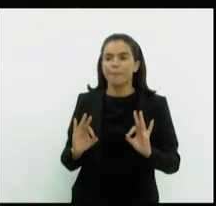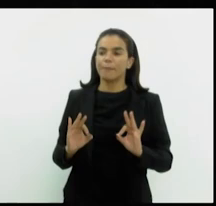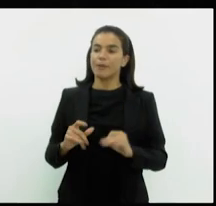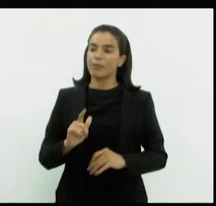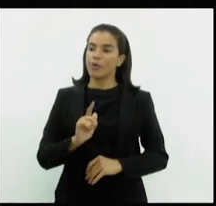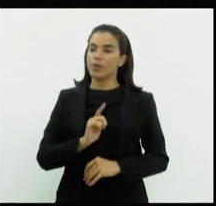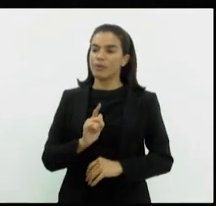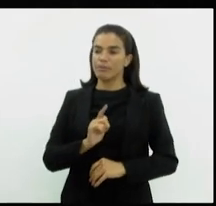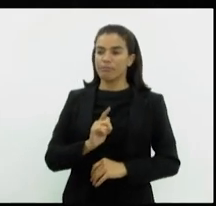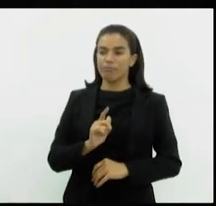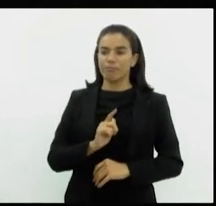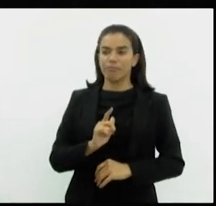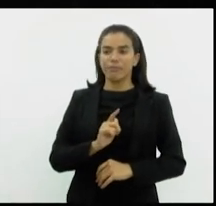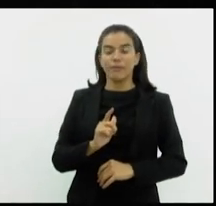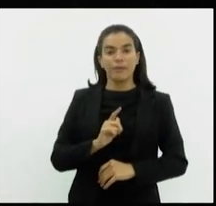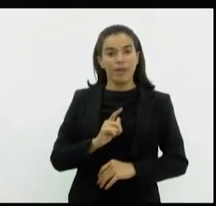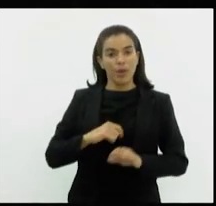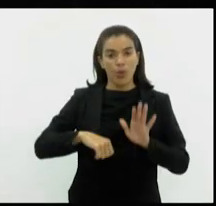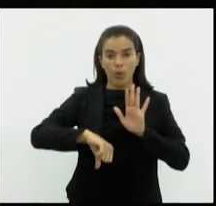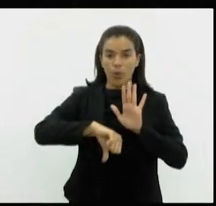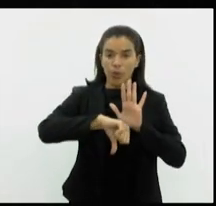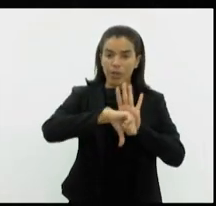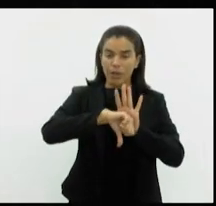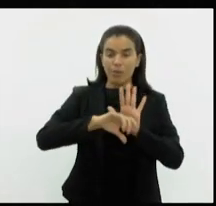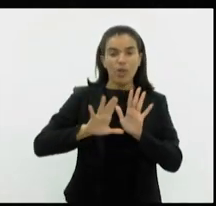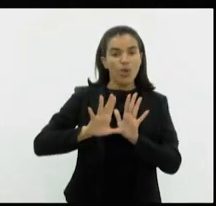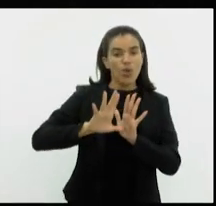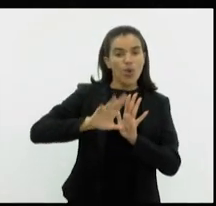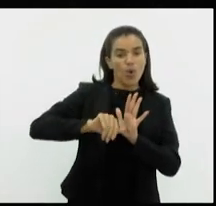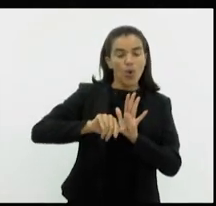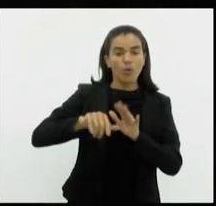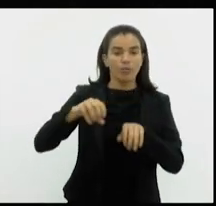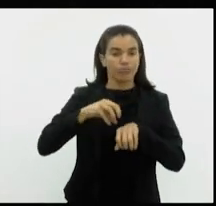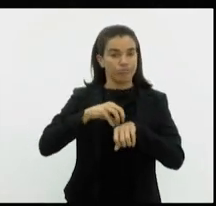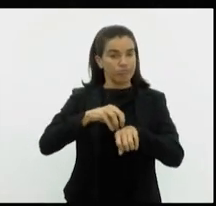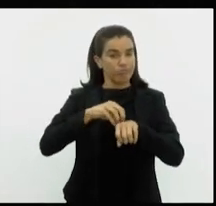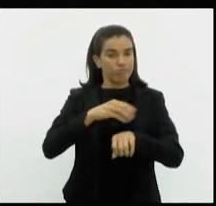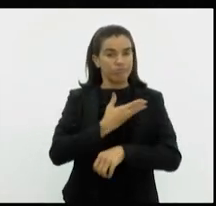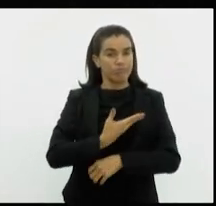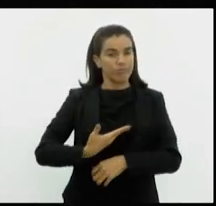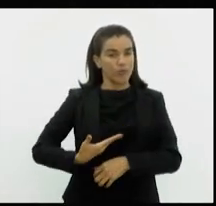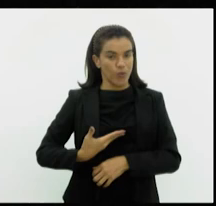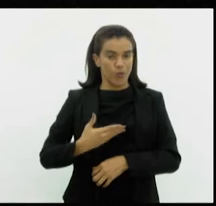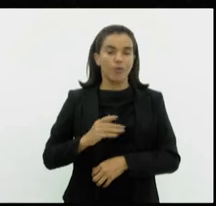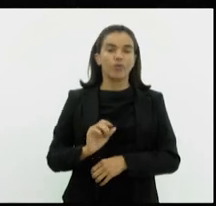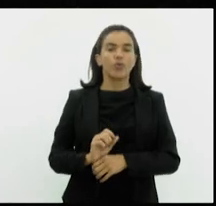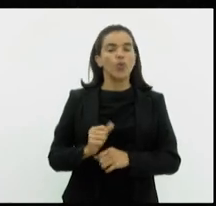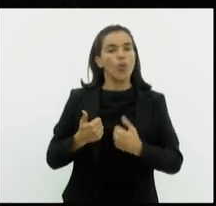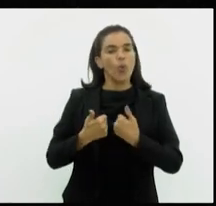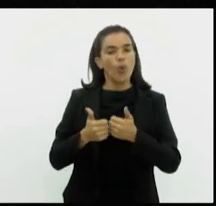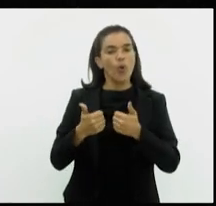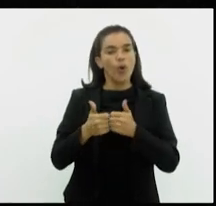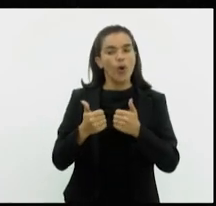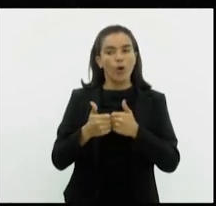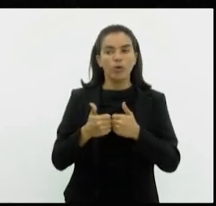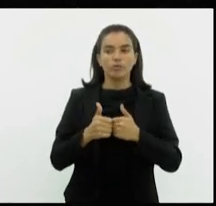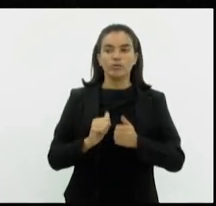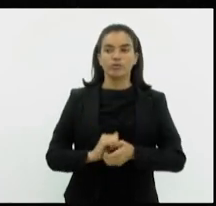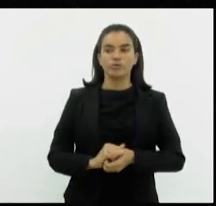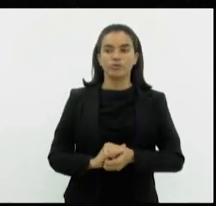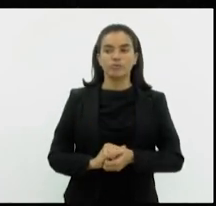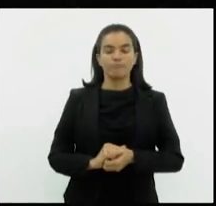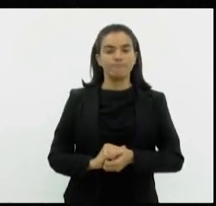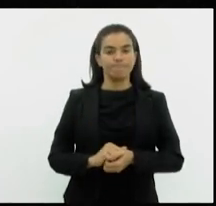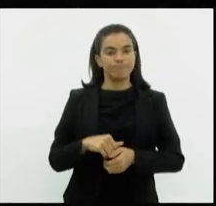ter praticado um cri crie de roubo no transporte público numa linha de ônibus exatamente na